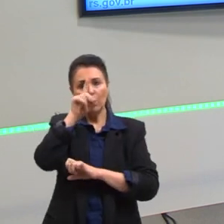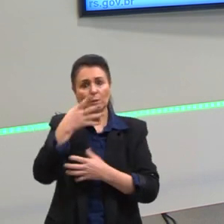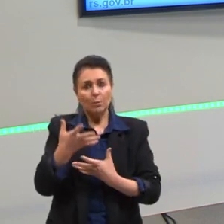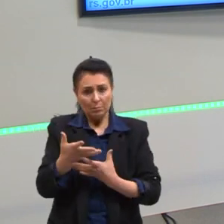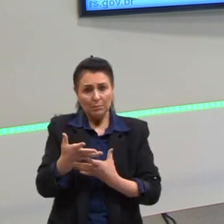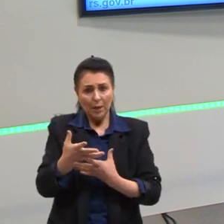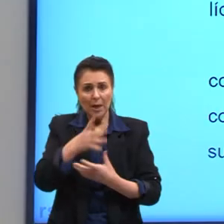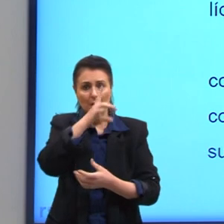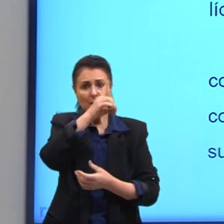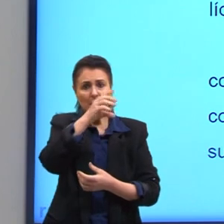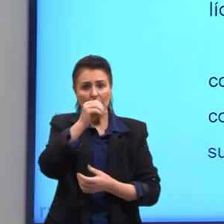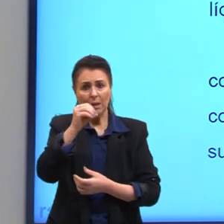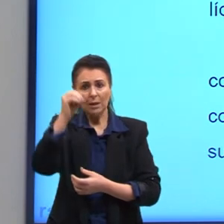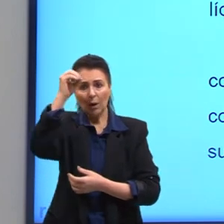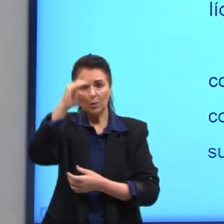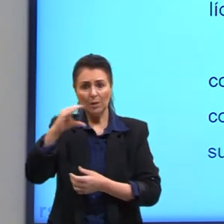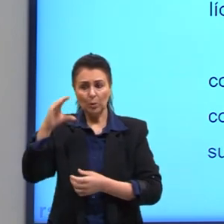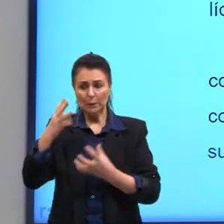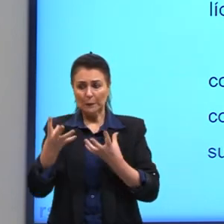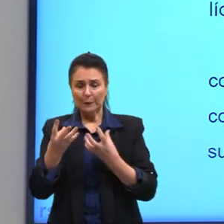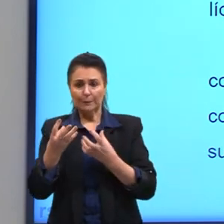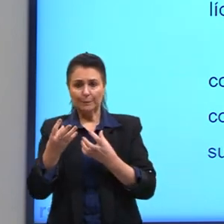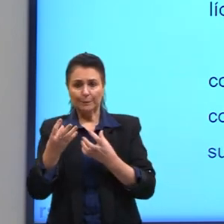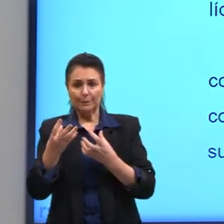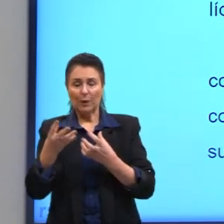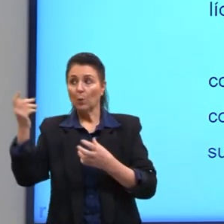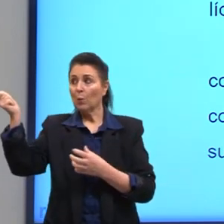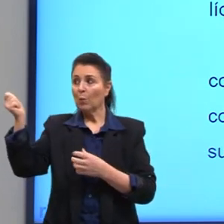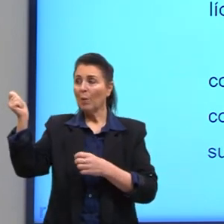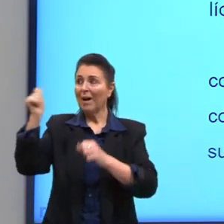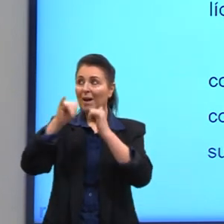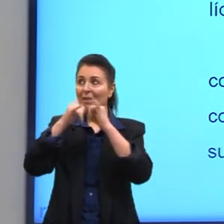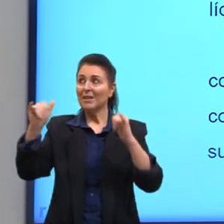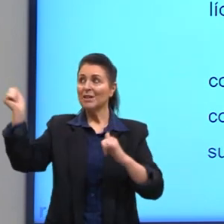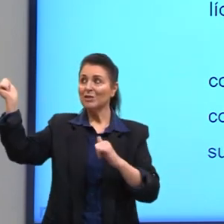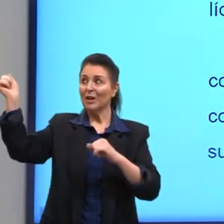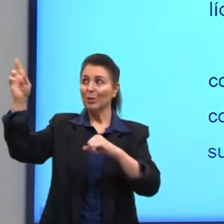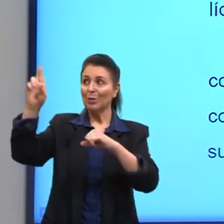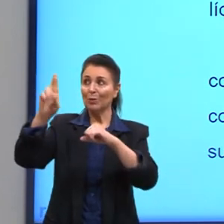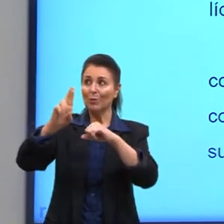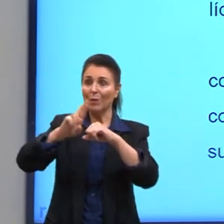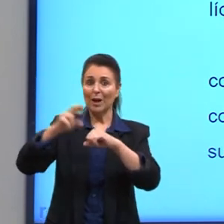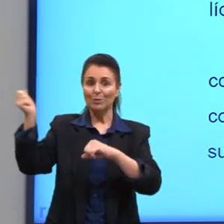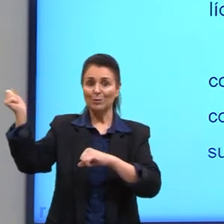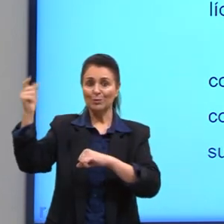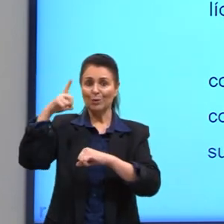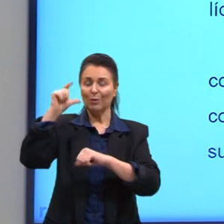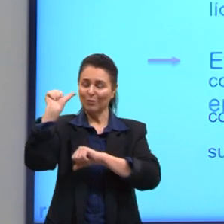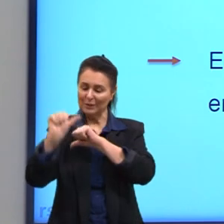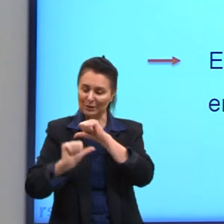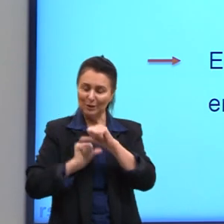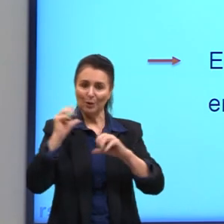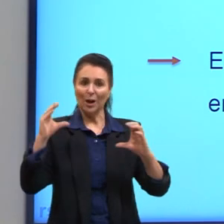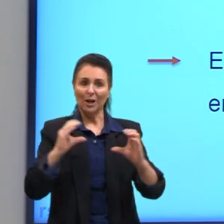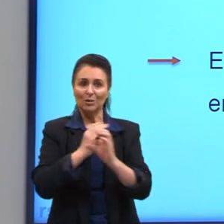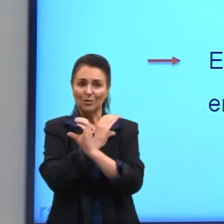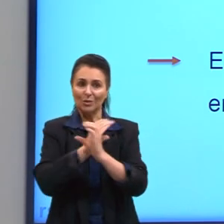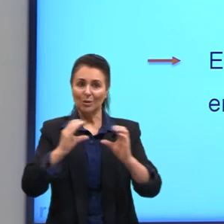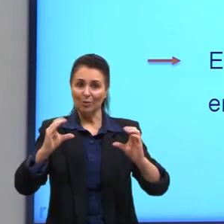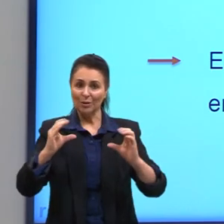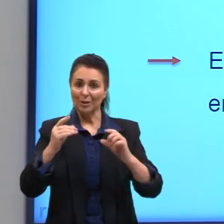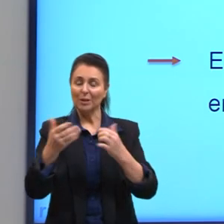está operando né então com a energia do sol a gente consegue fazer essa troca aí de calor é que é